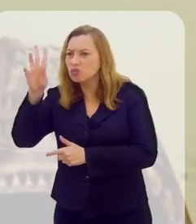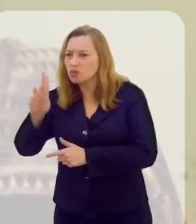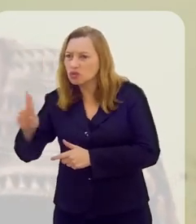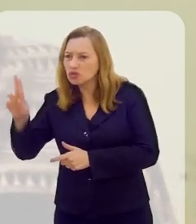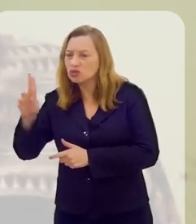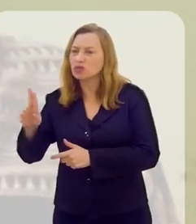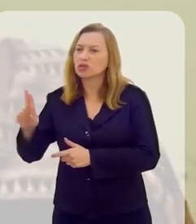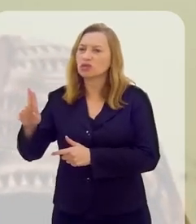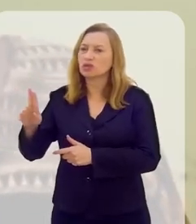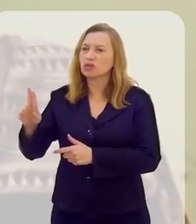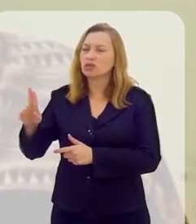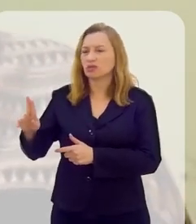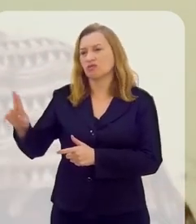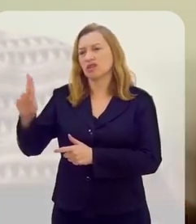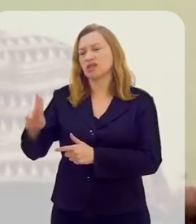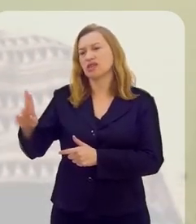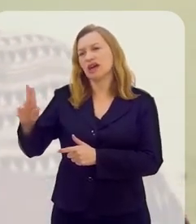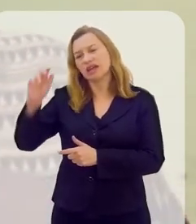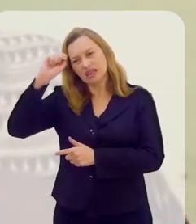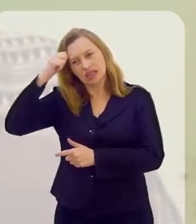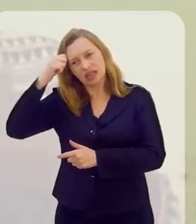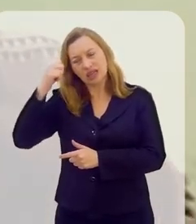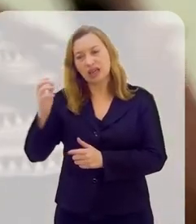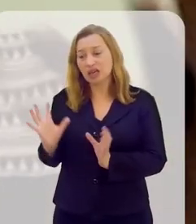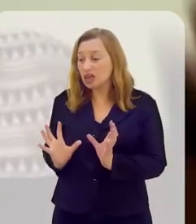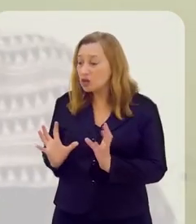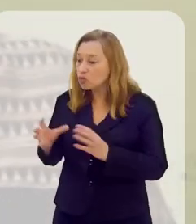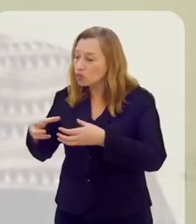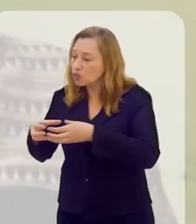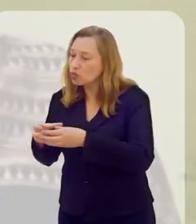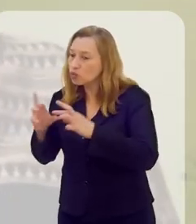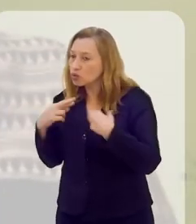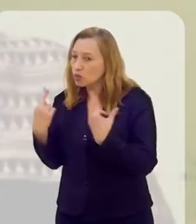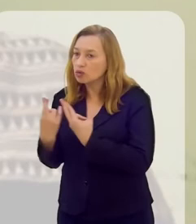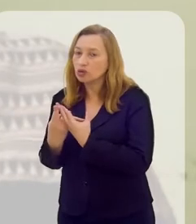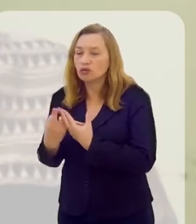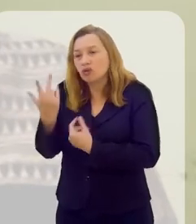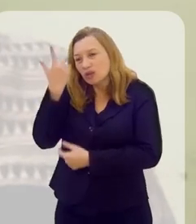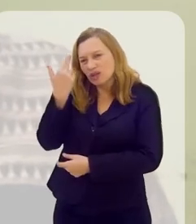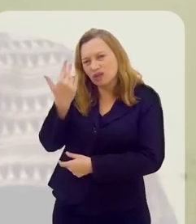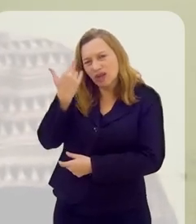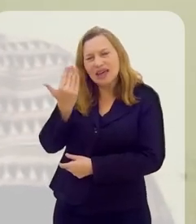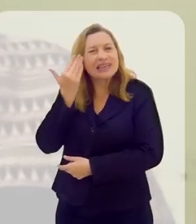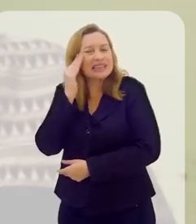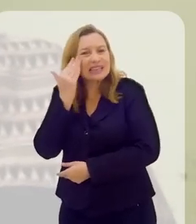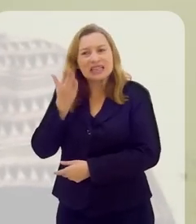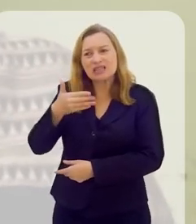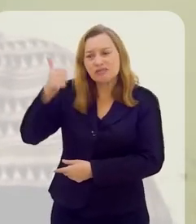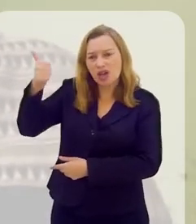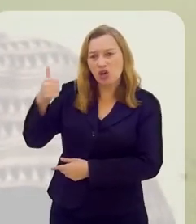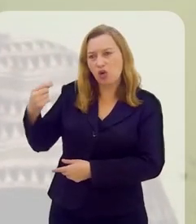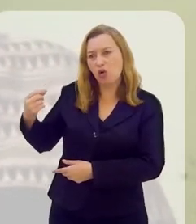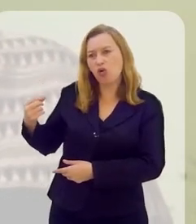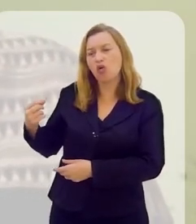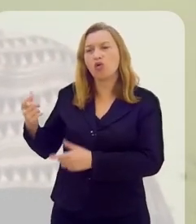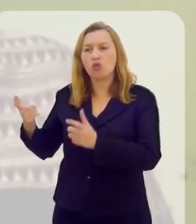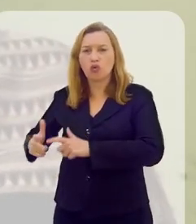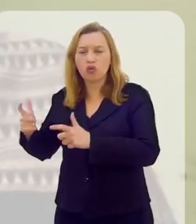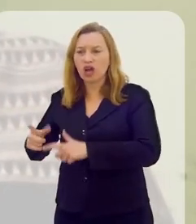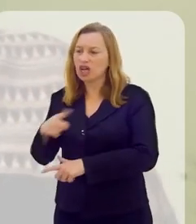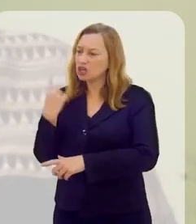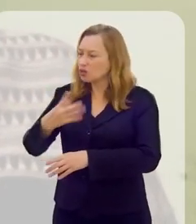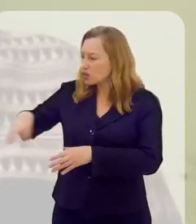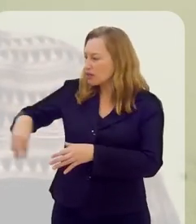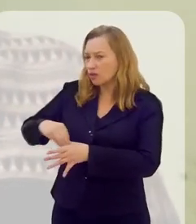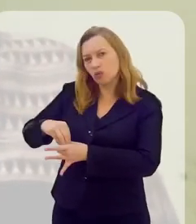né? Então, aquele grupo se uniu de uma forma muito natural, e que para que nós entendêssemos o ambiente que nós estávamos